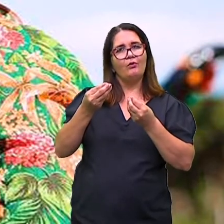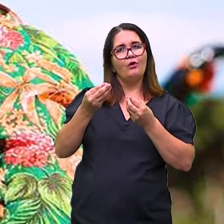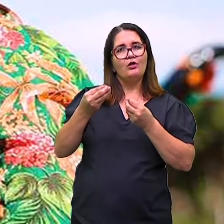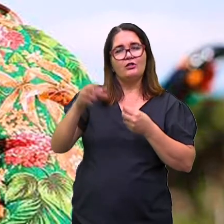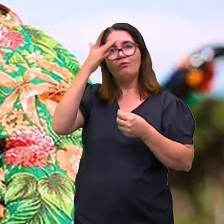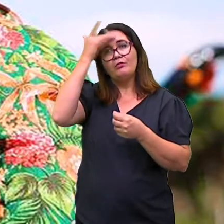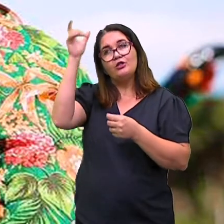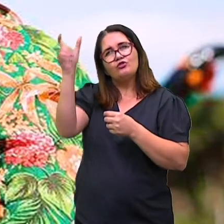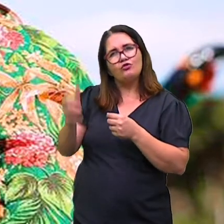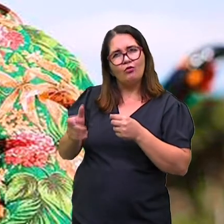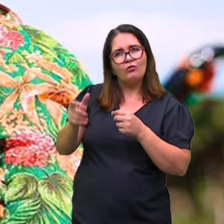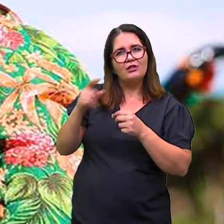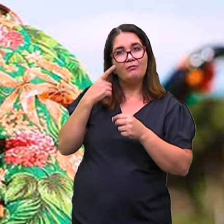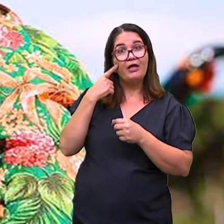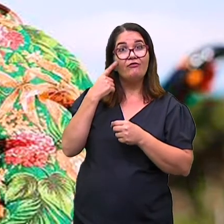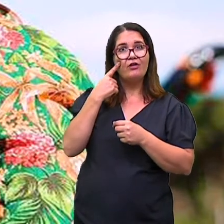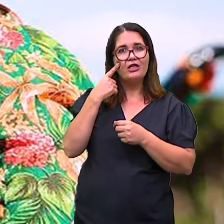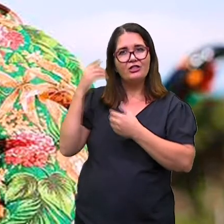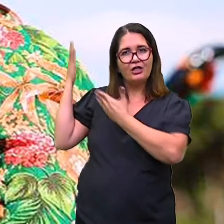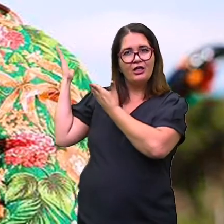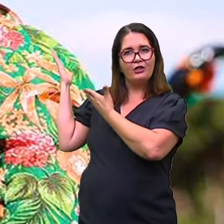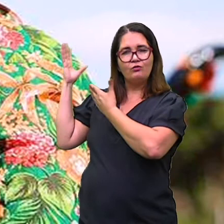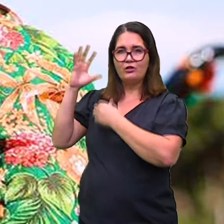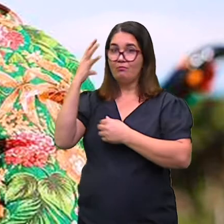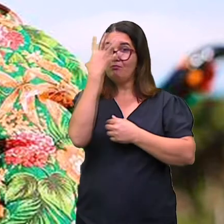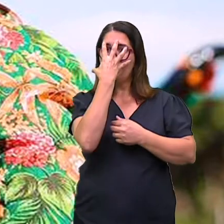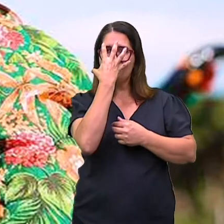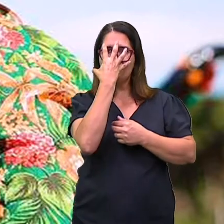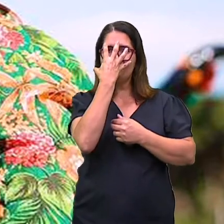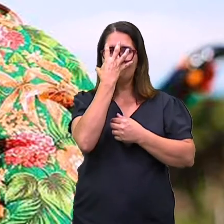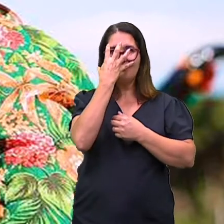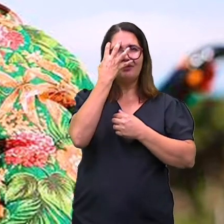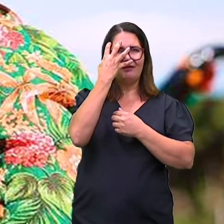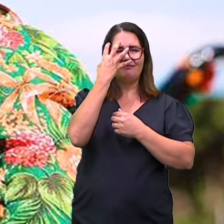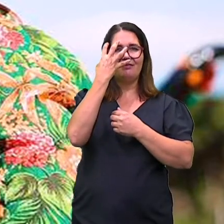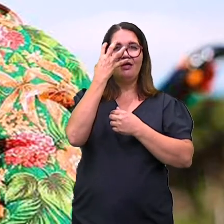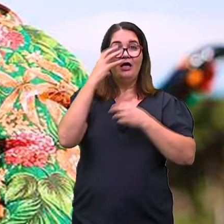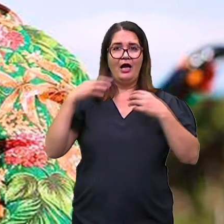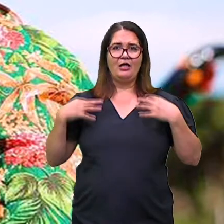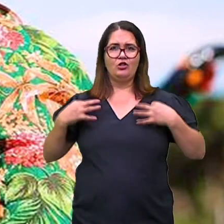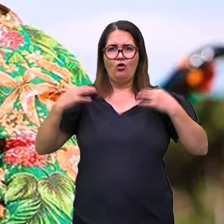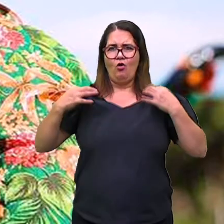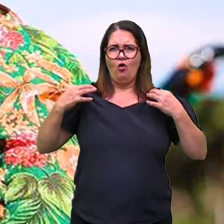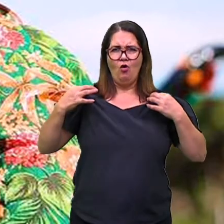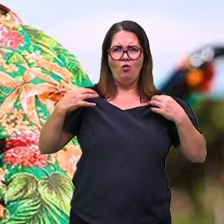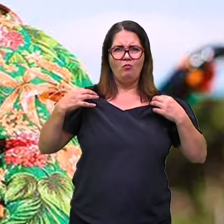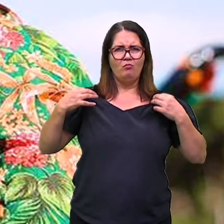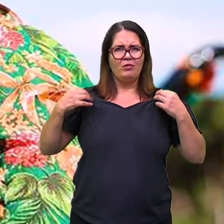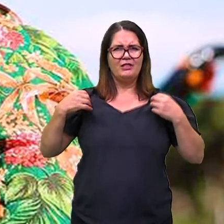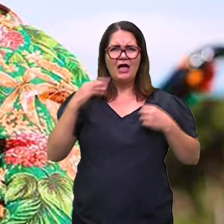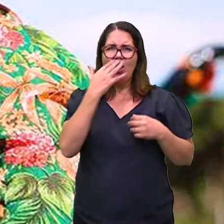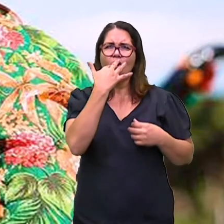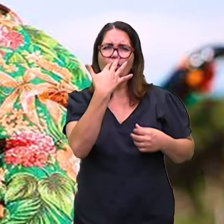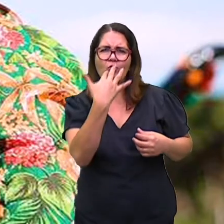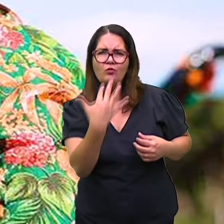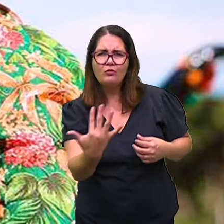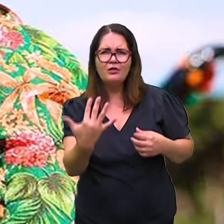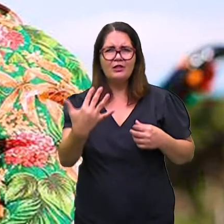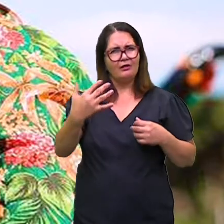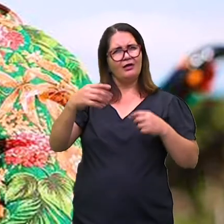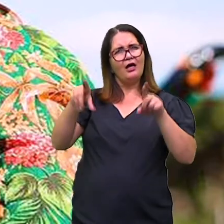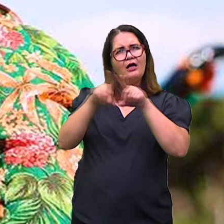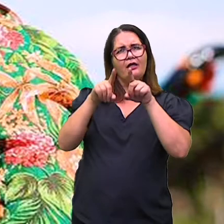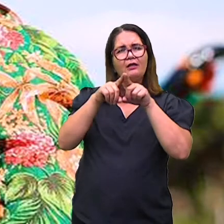máscaras, roupas coloridas, luvas e botas, mudam a voz, o tom, né, da